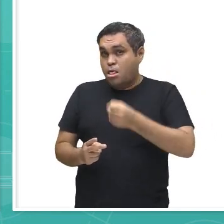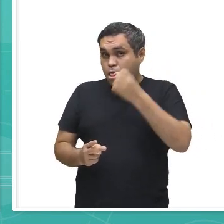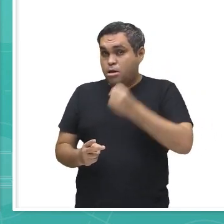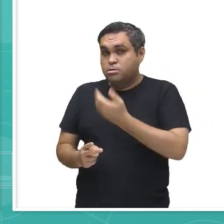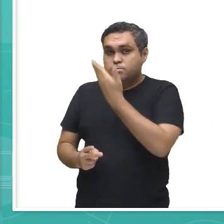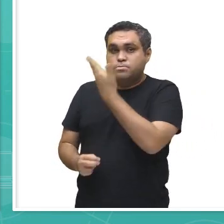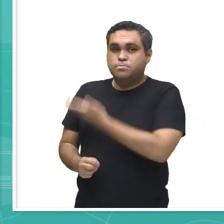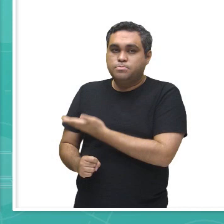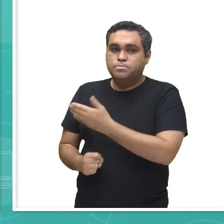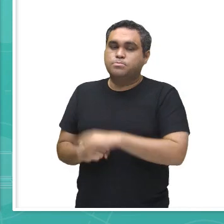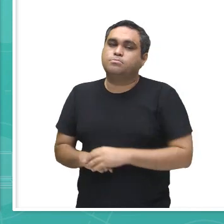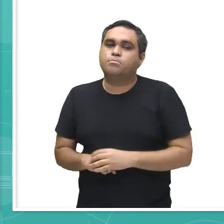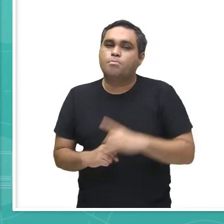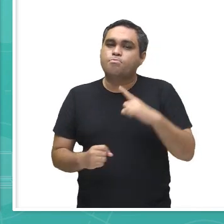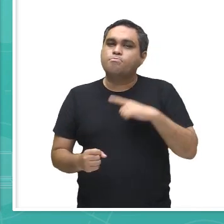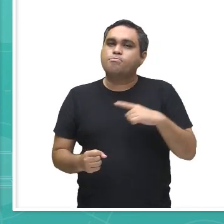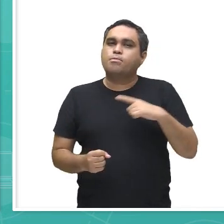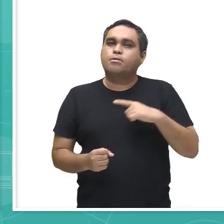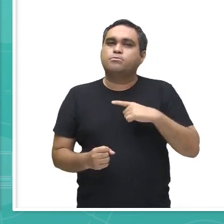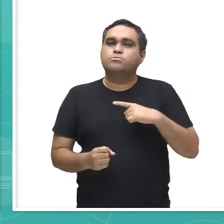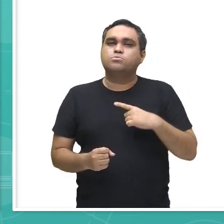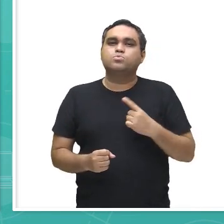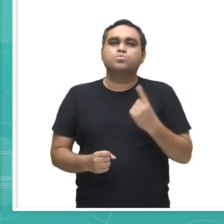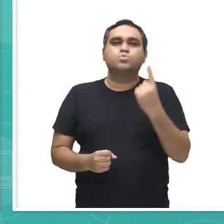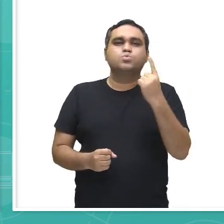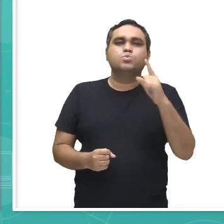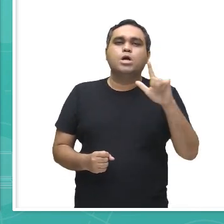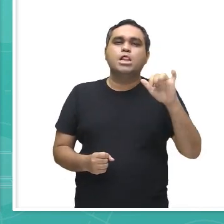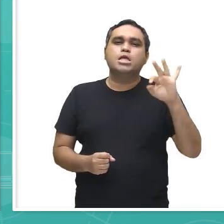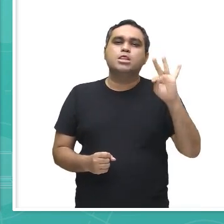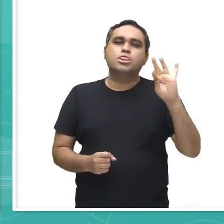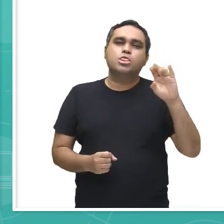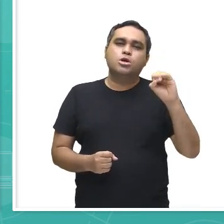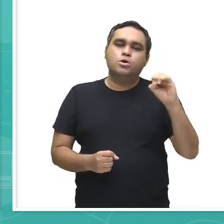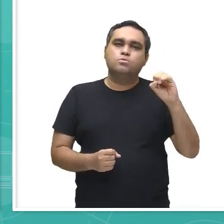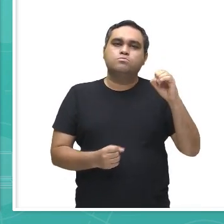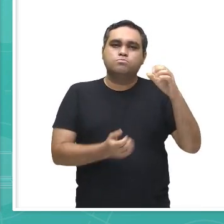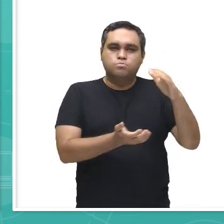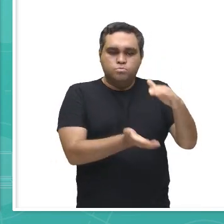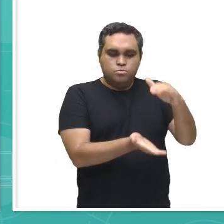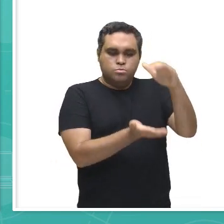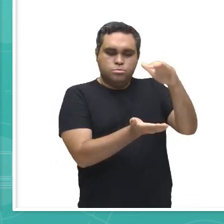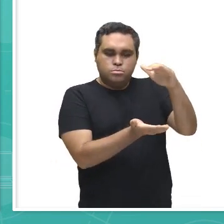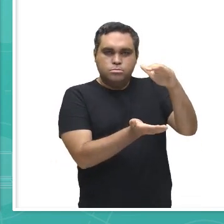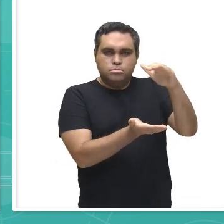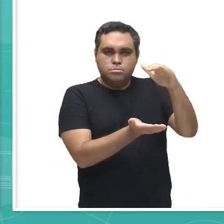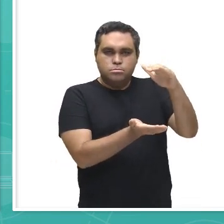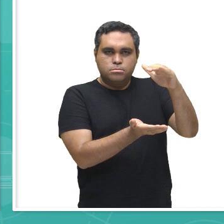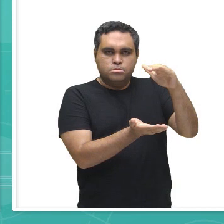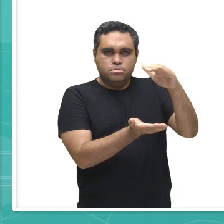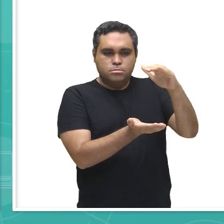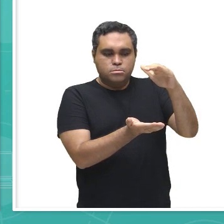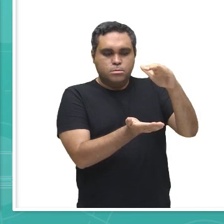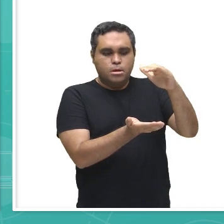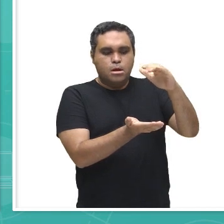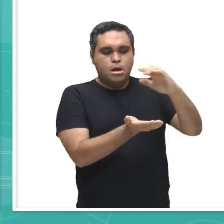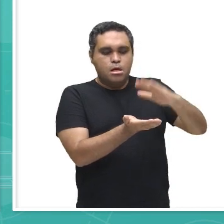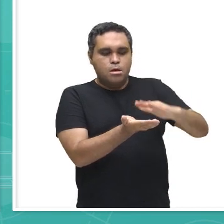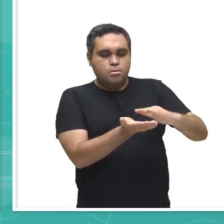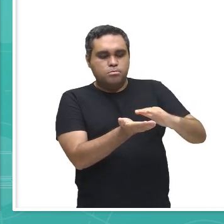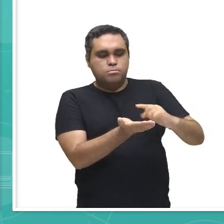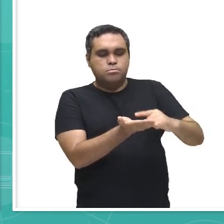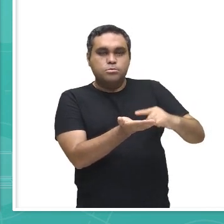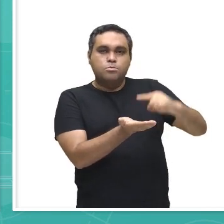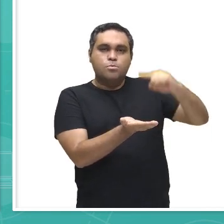eu tenho 1 litro de leite, O volume que ele ocupa dentro desse recipiente, Então,